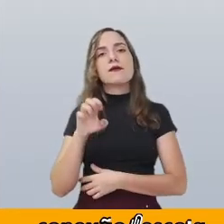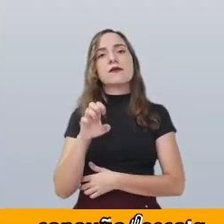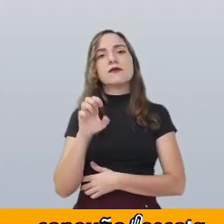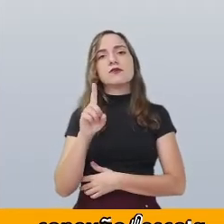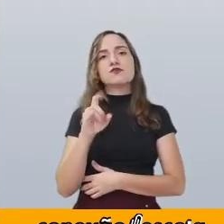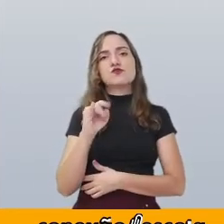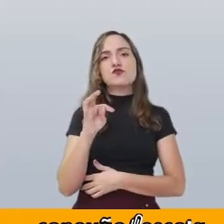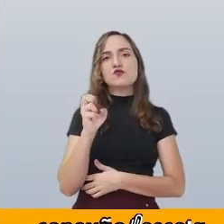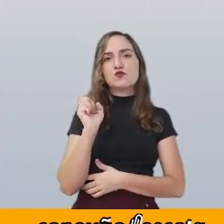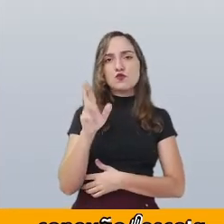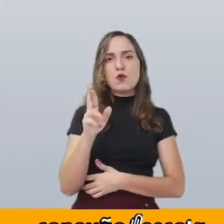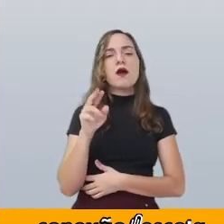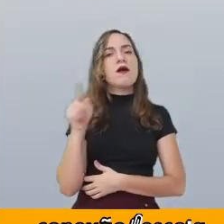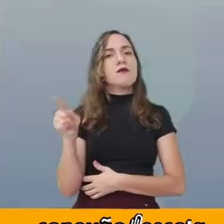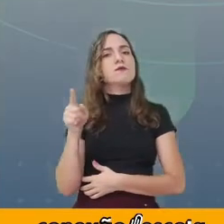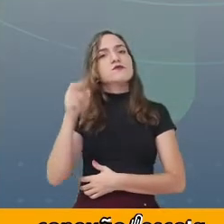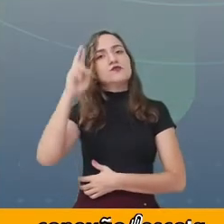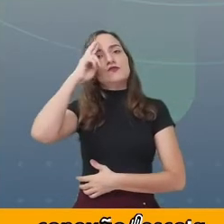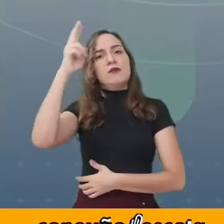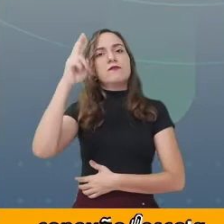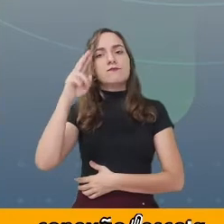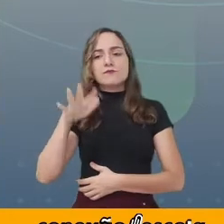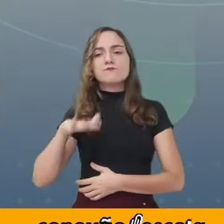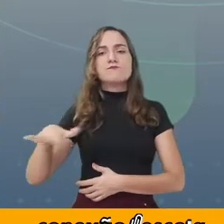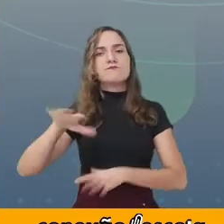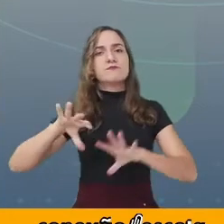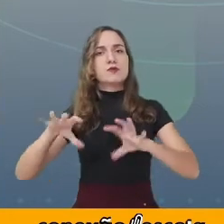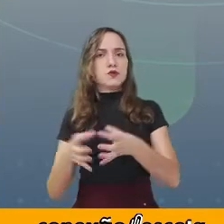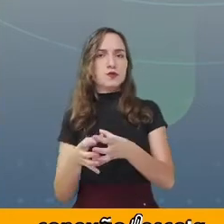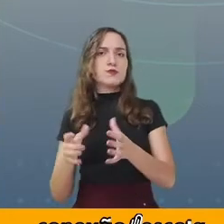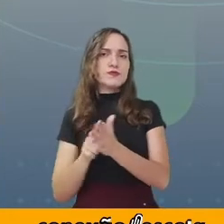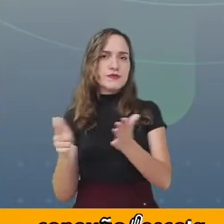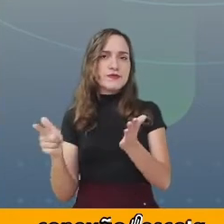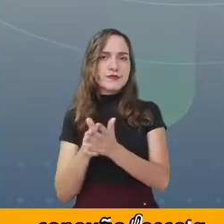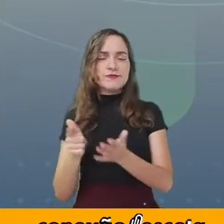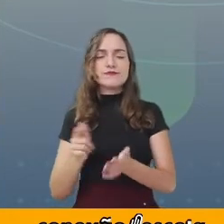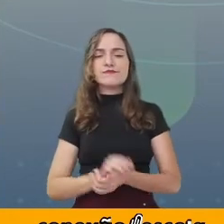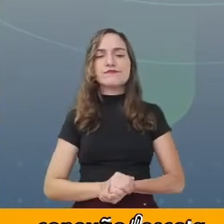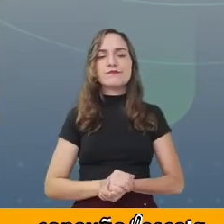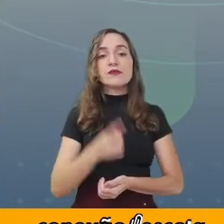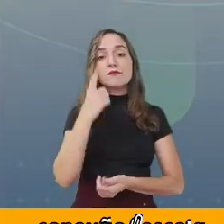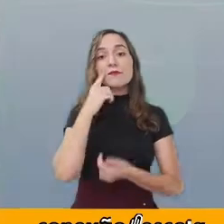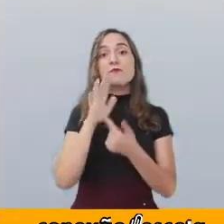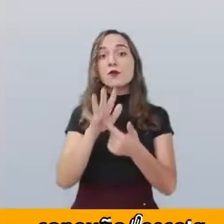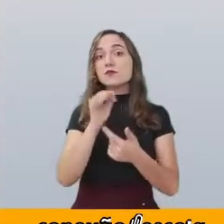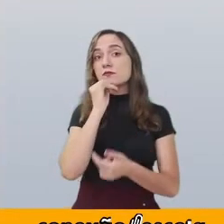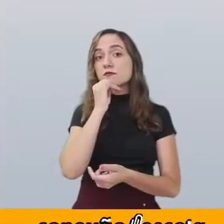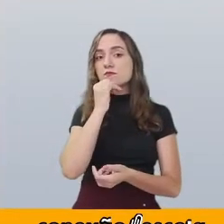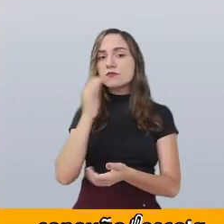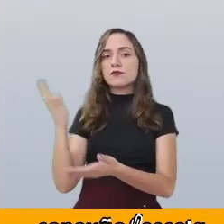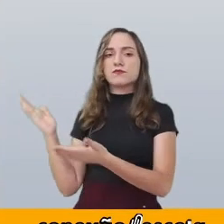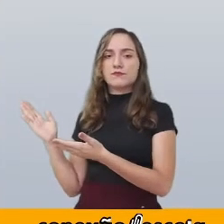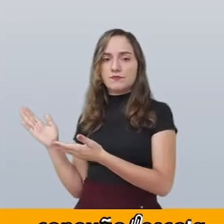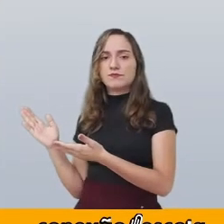editor-chefe da redação do jornal. Vejam esse outro exemplo que eu trouxe aí.